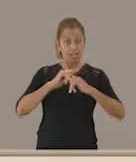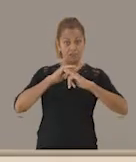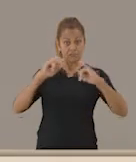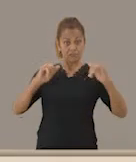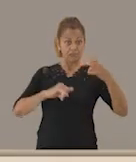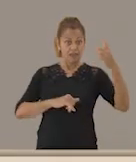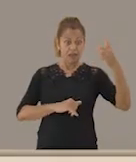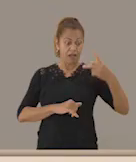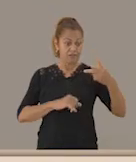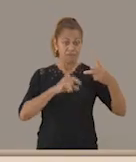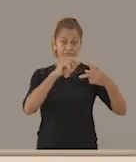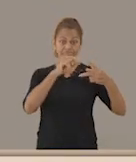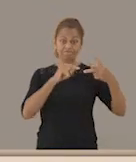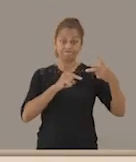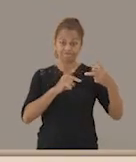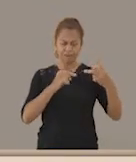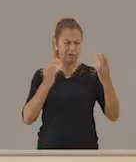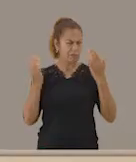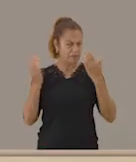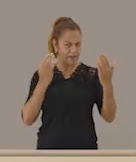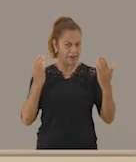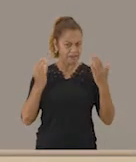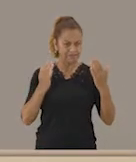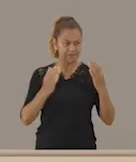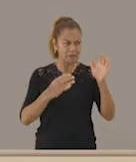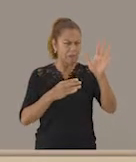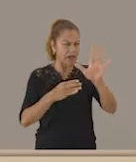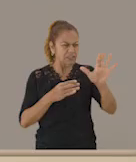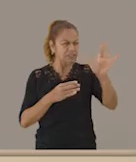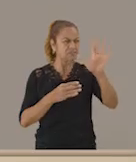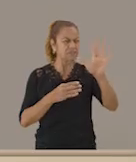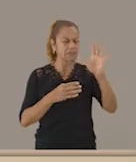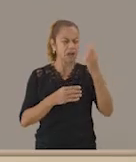Agora, vamos comparar essas duas?